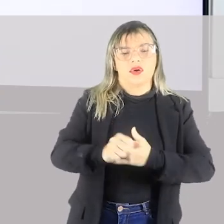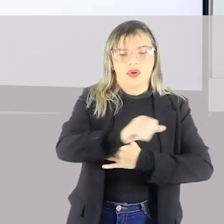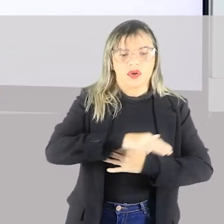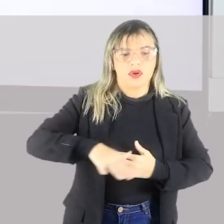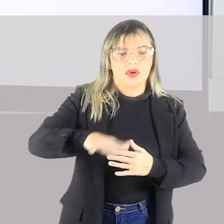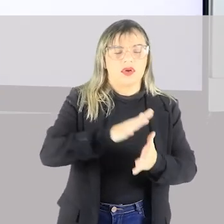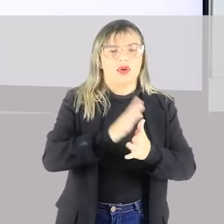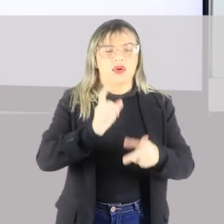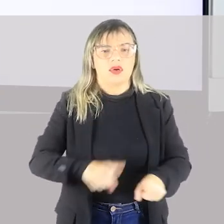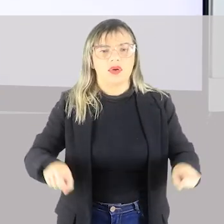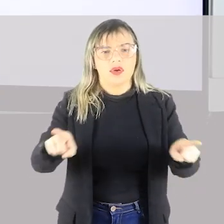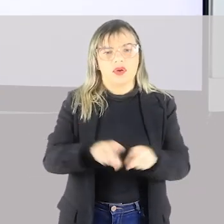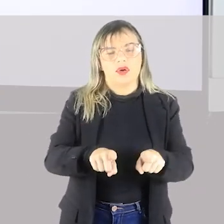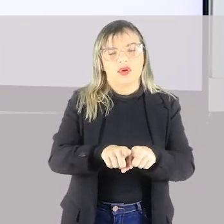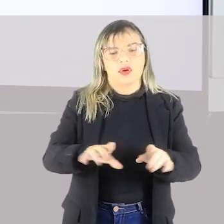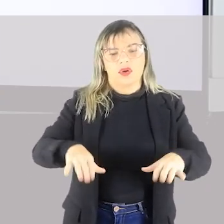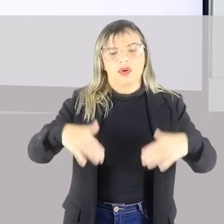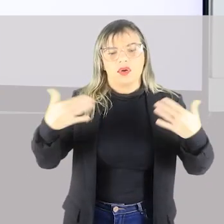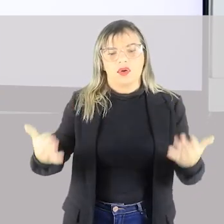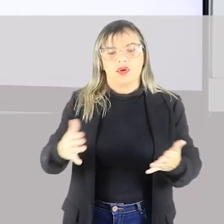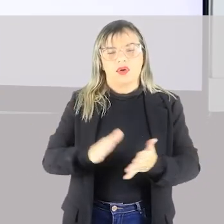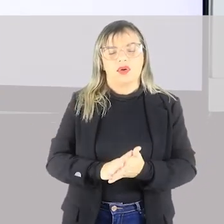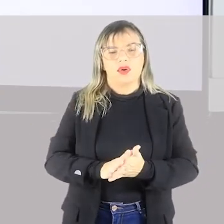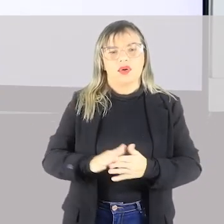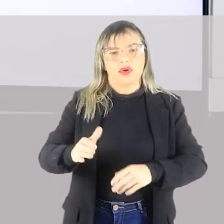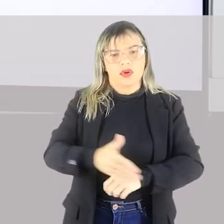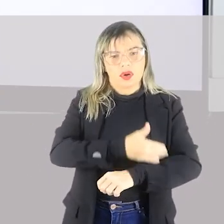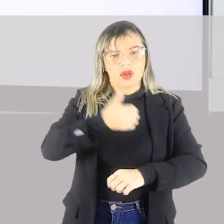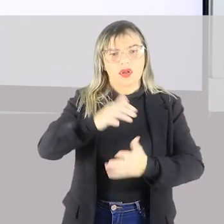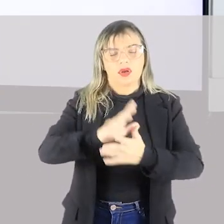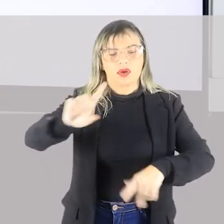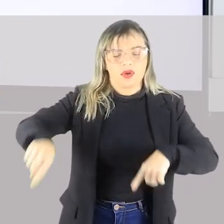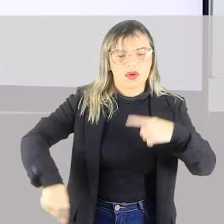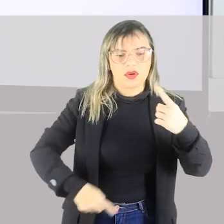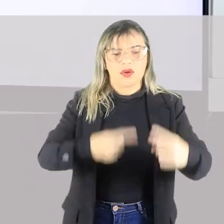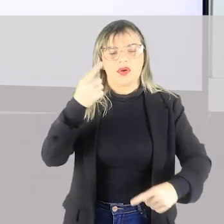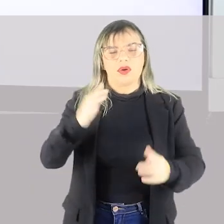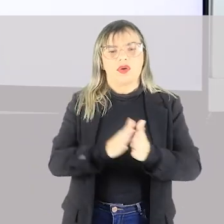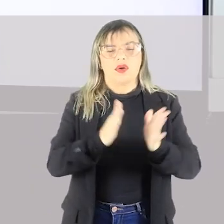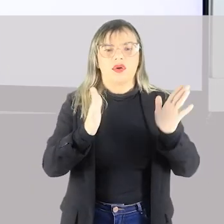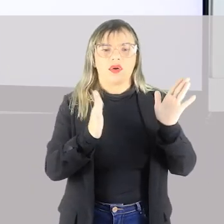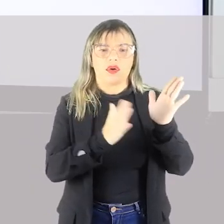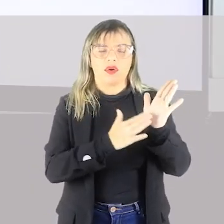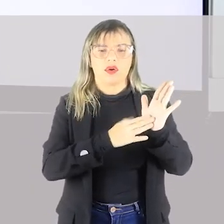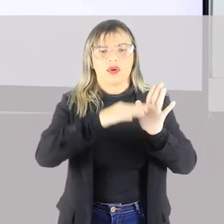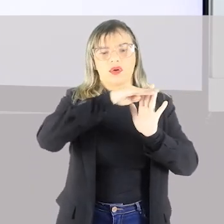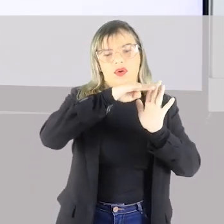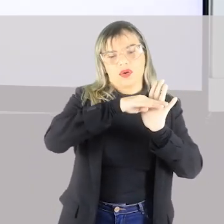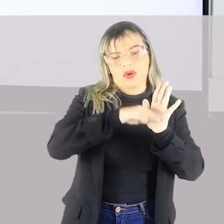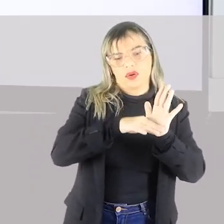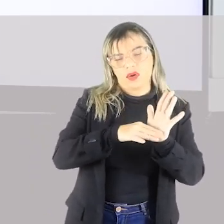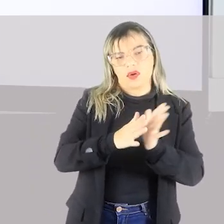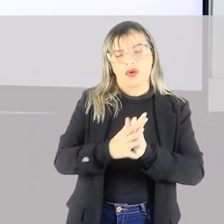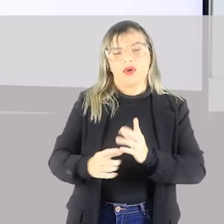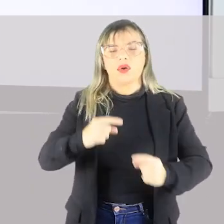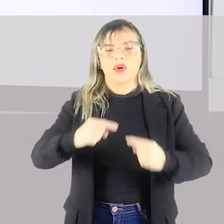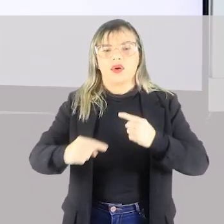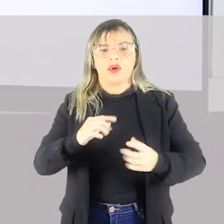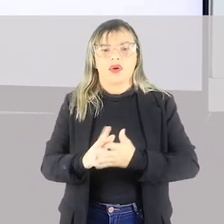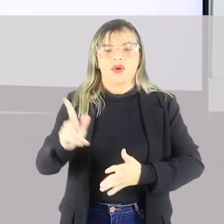espaço, ele também passa pelo êxito na implantação dessas políticas